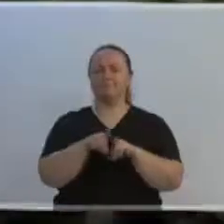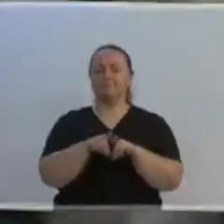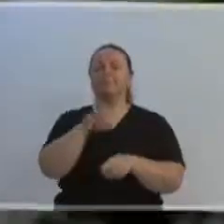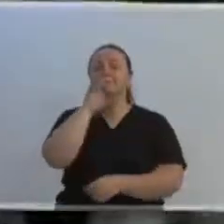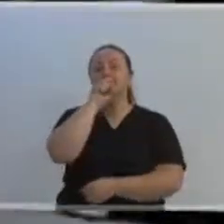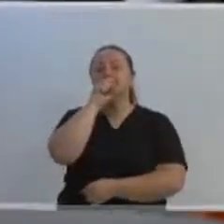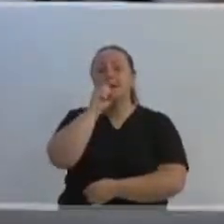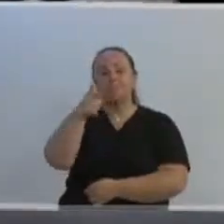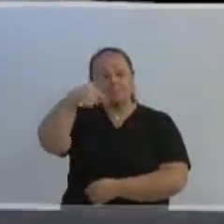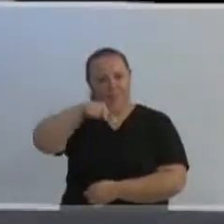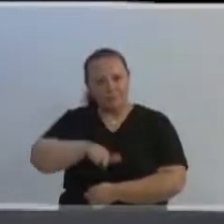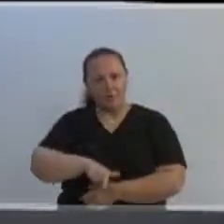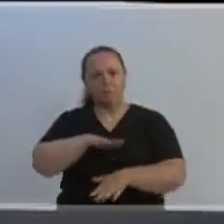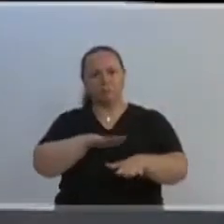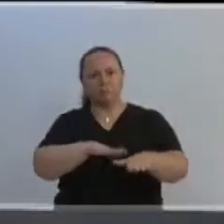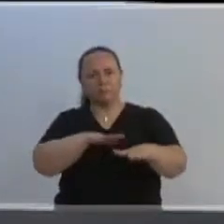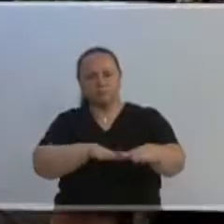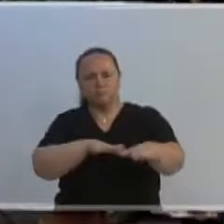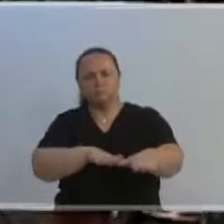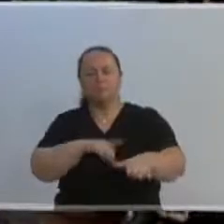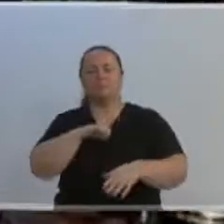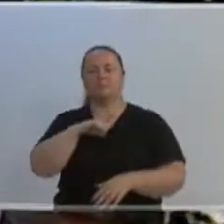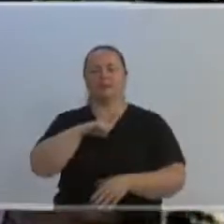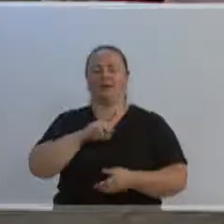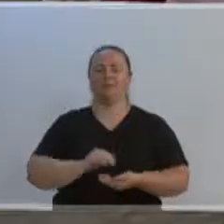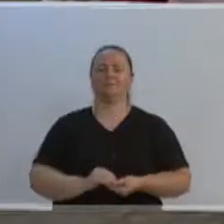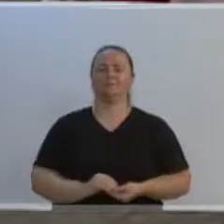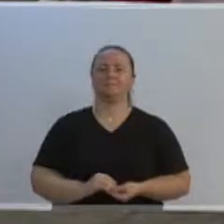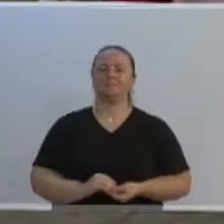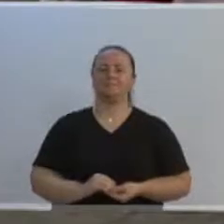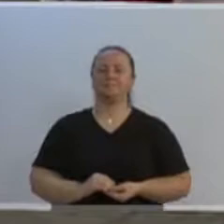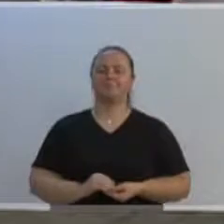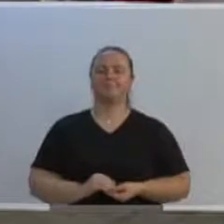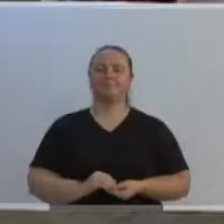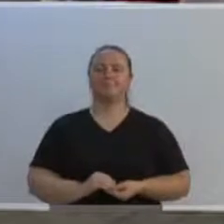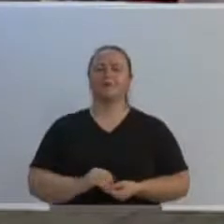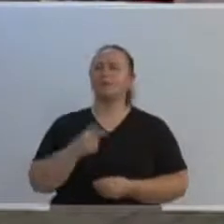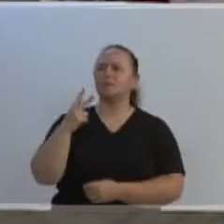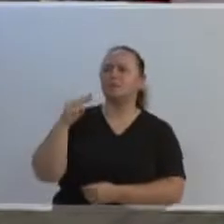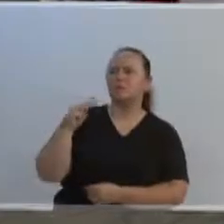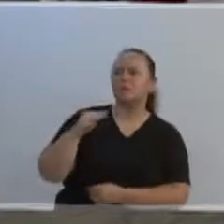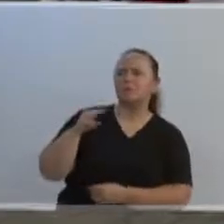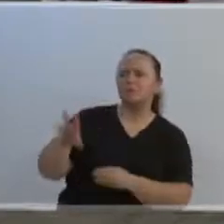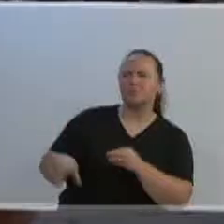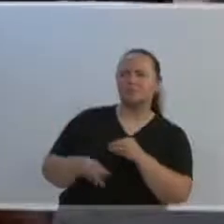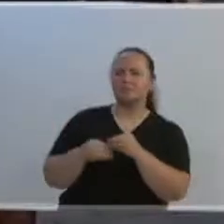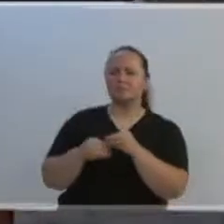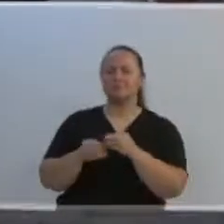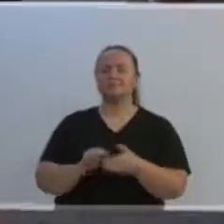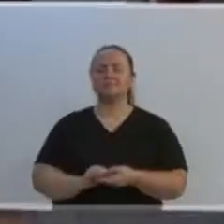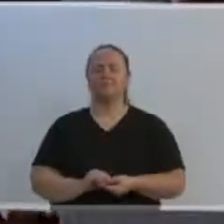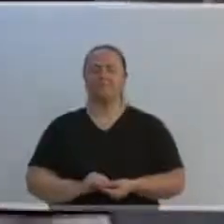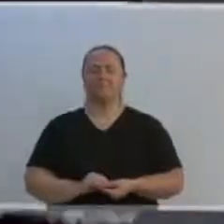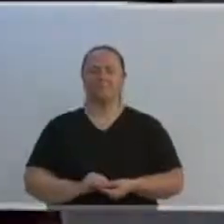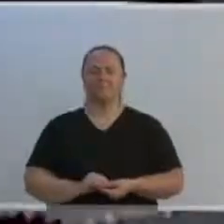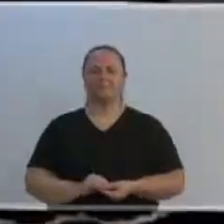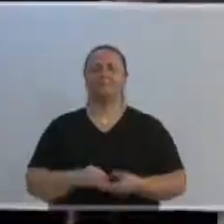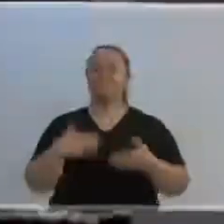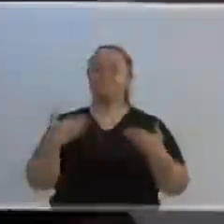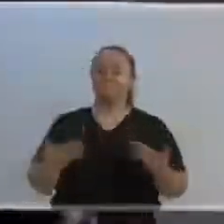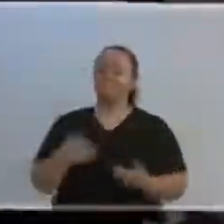que acontece o quarto desfile da rua 15 de novembro se o presidente mais dois minutos e meio mais dois minutos e meio do seu